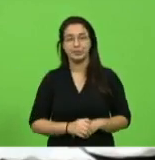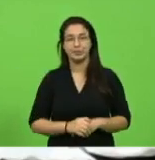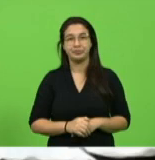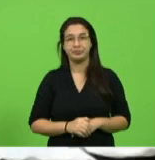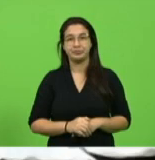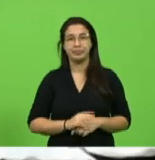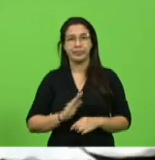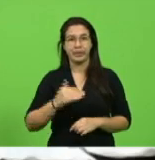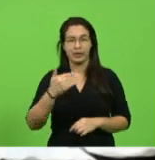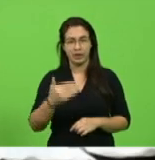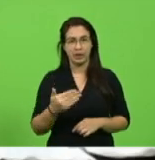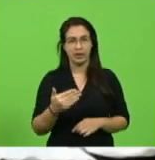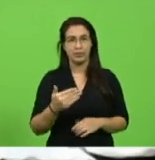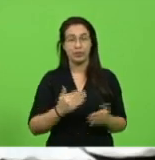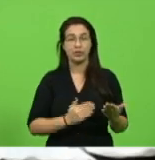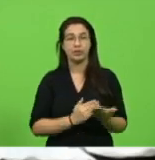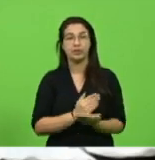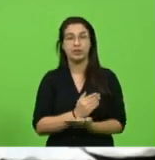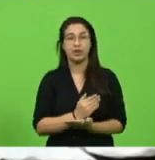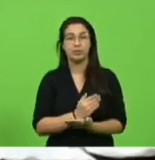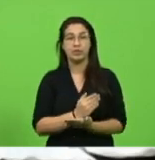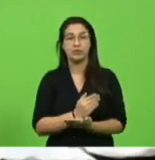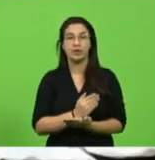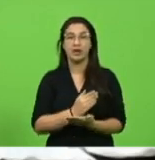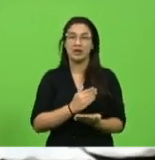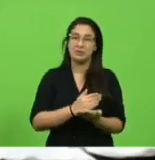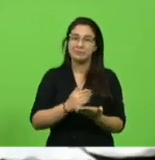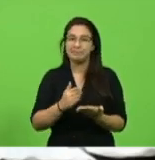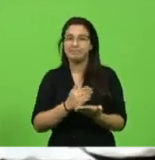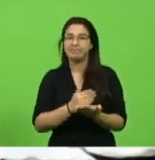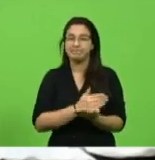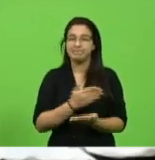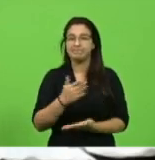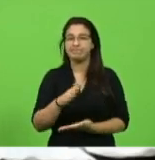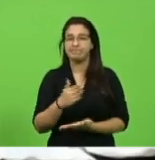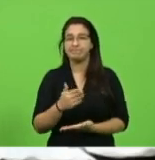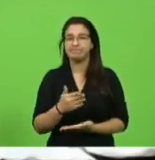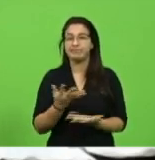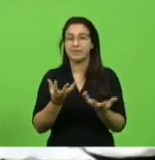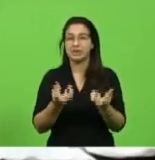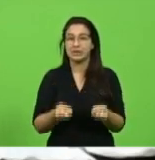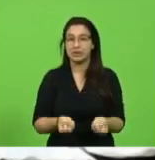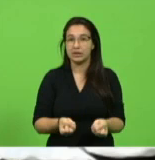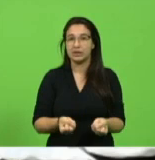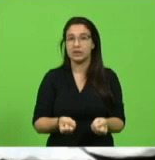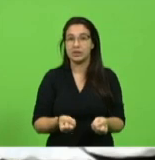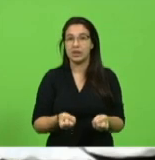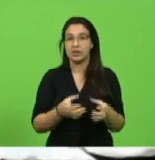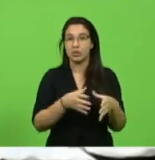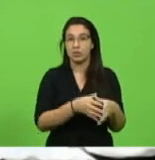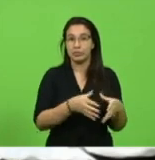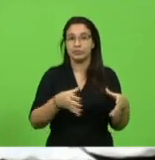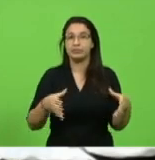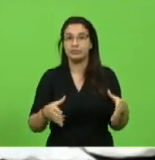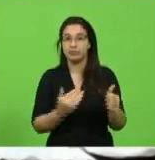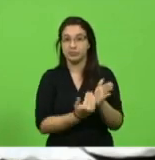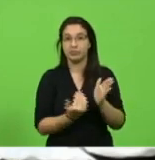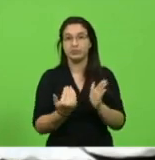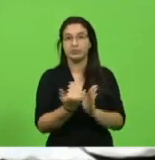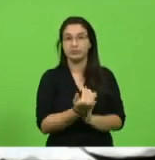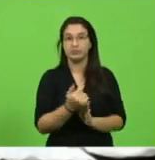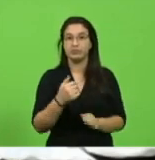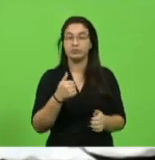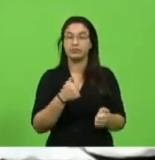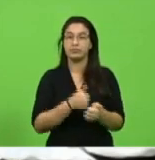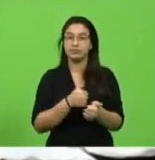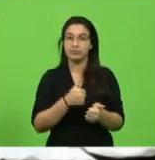do parecer, ele foi aprovado em parte, sendo admitida a maioria dos membros deste tribunal